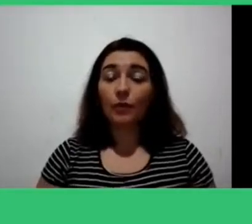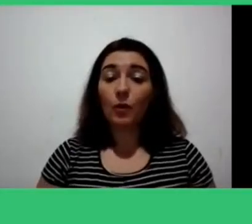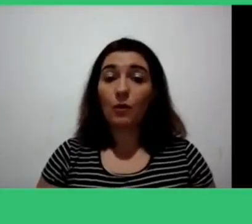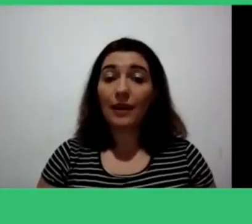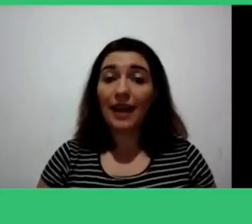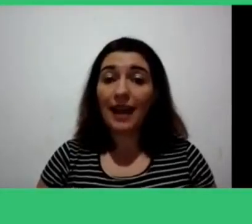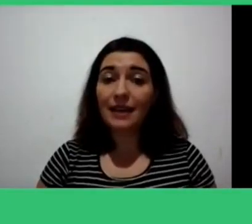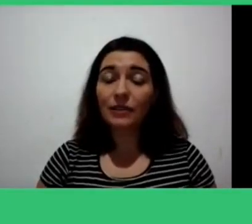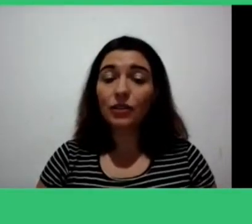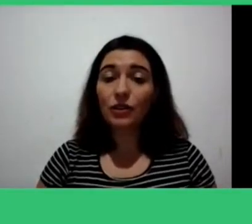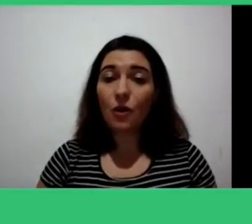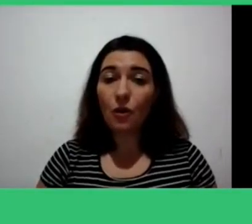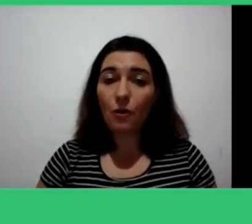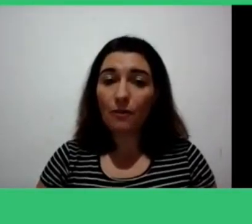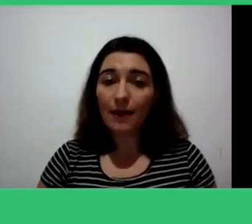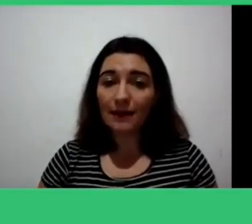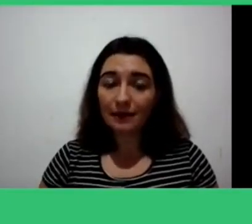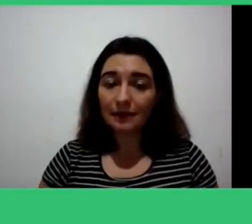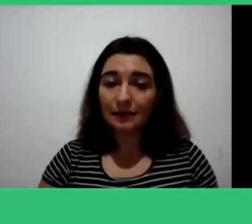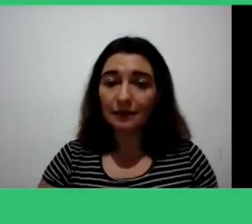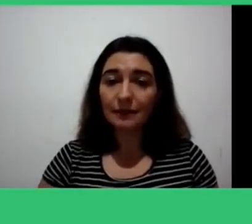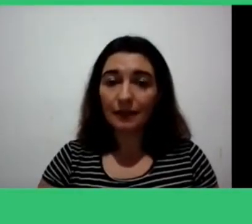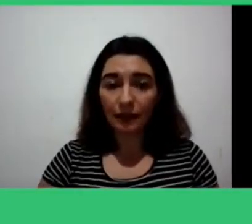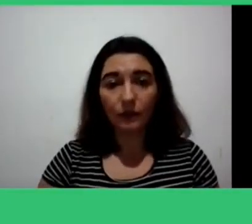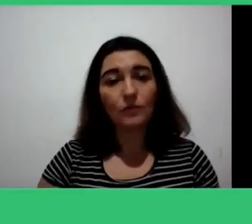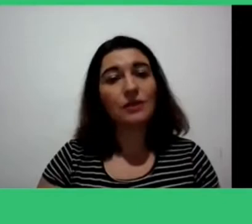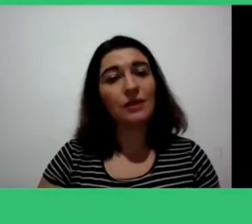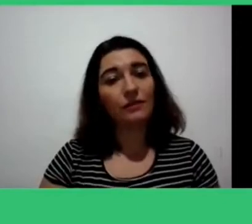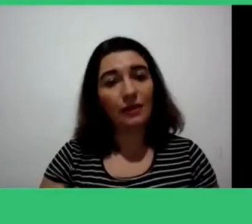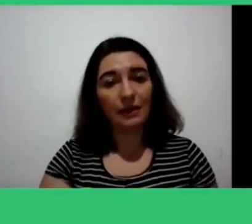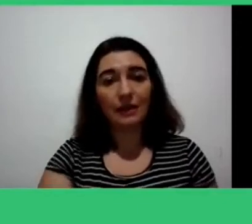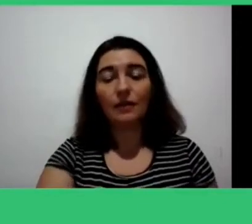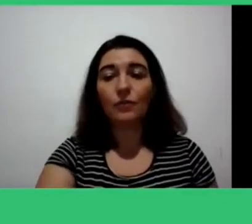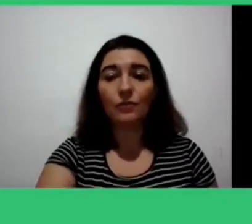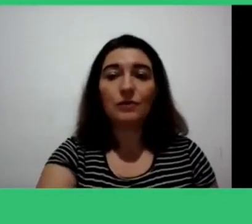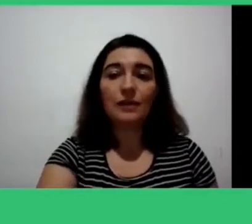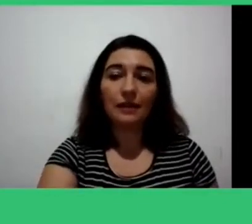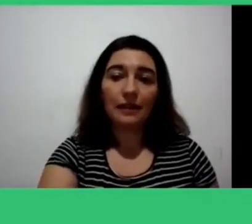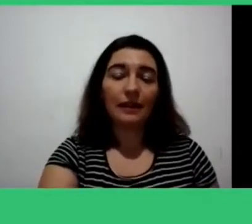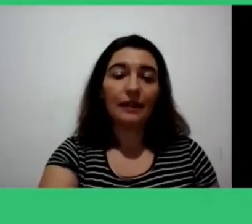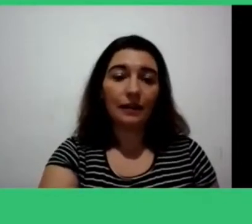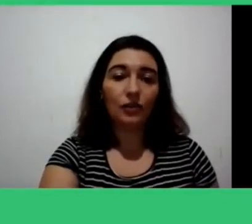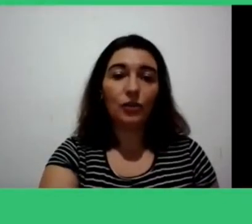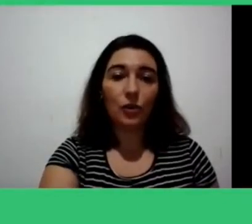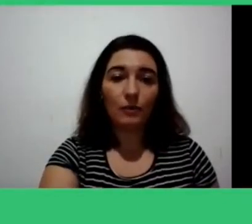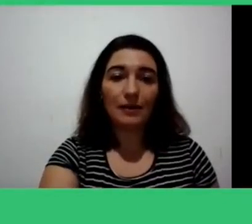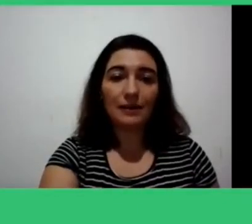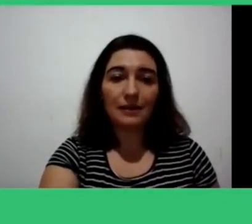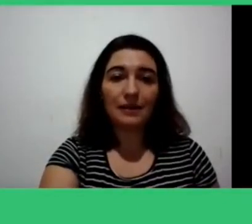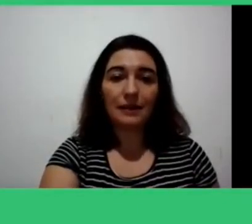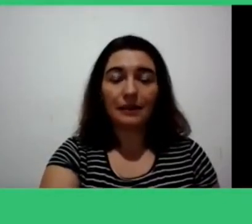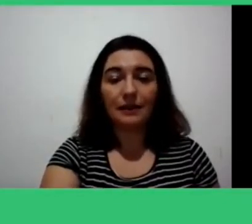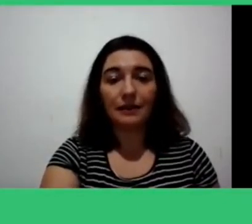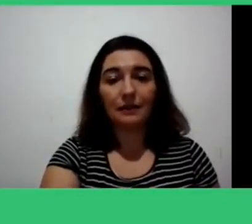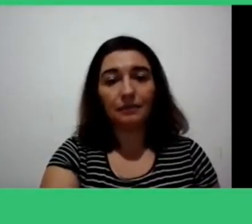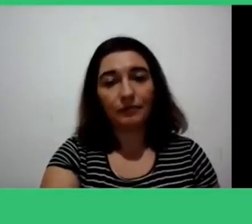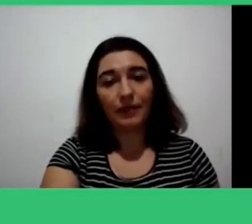Então, qualquer idioma, inclusive os